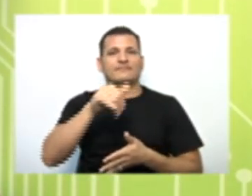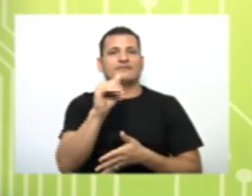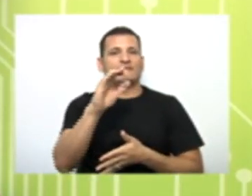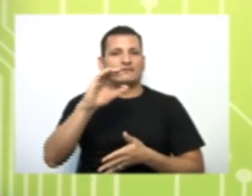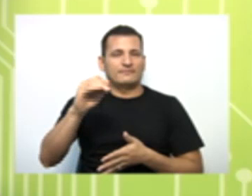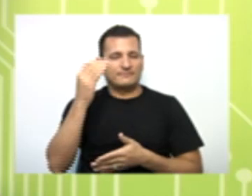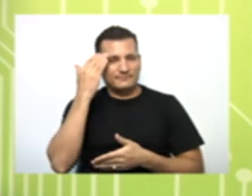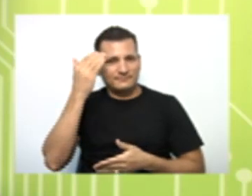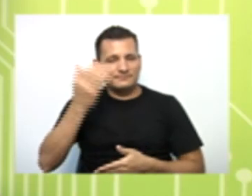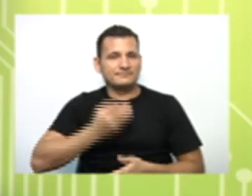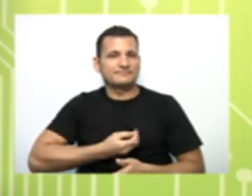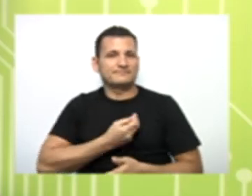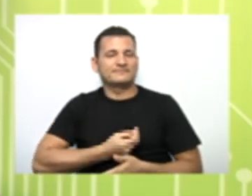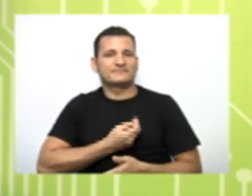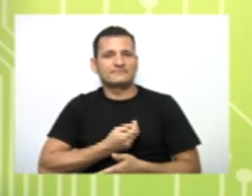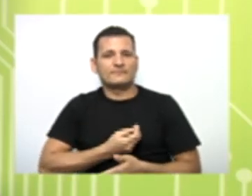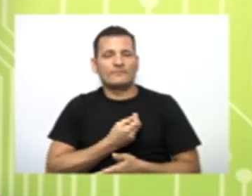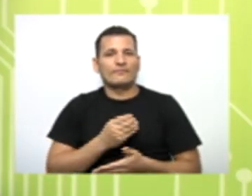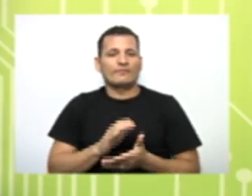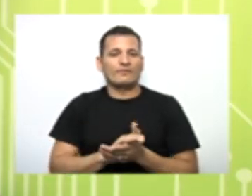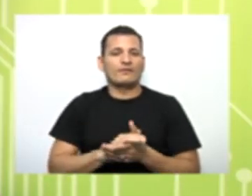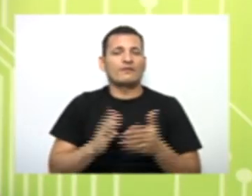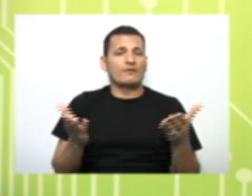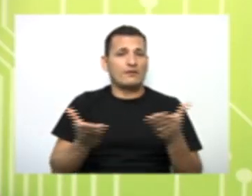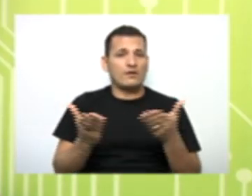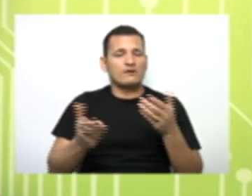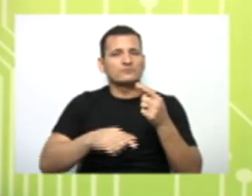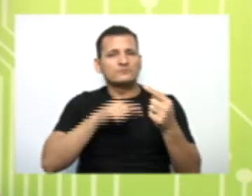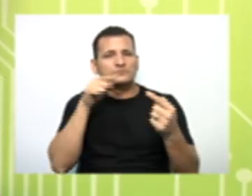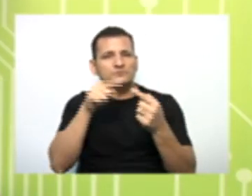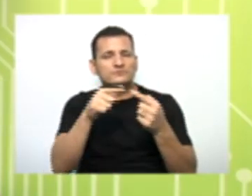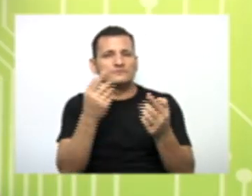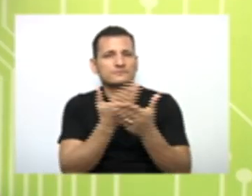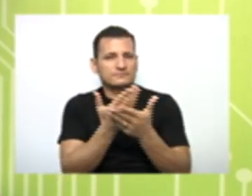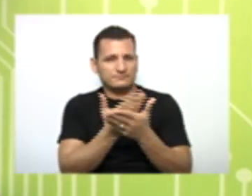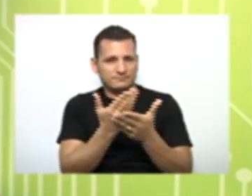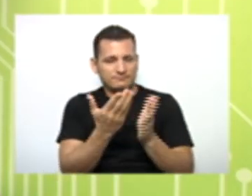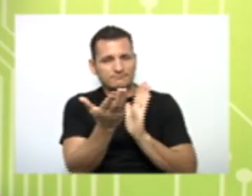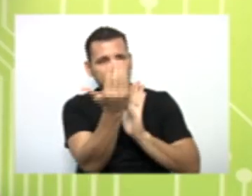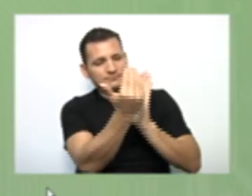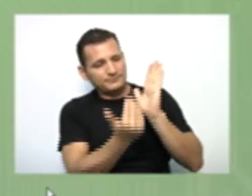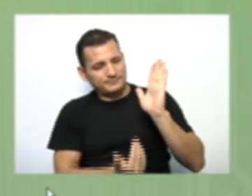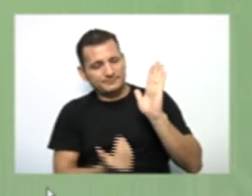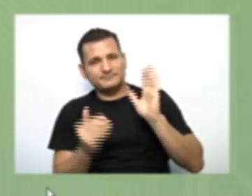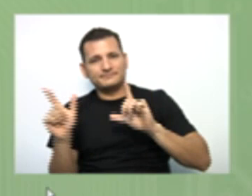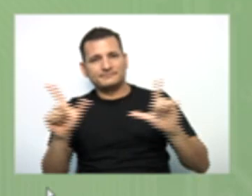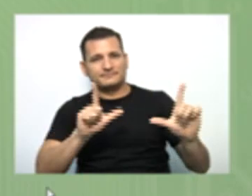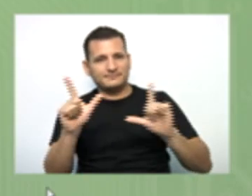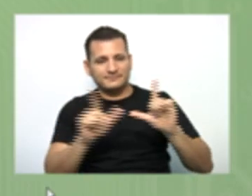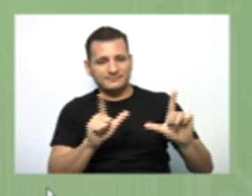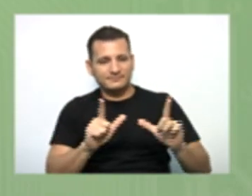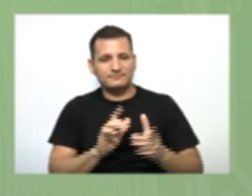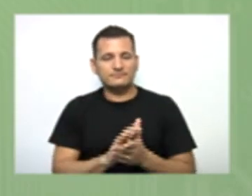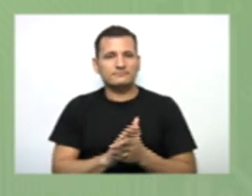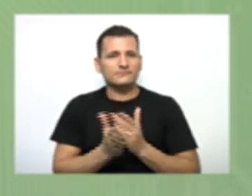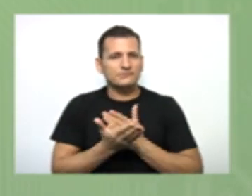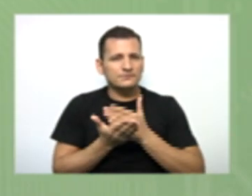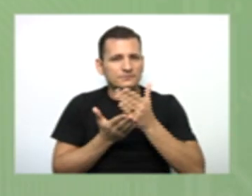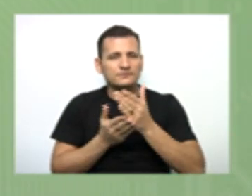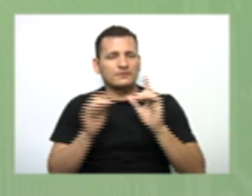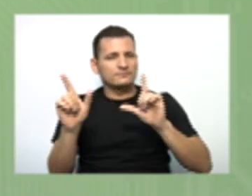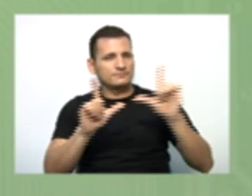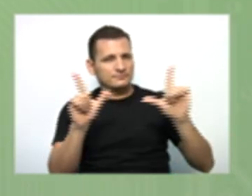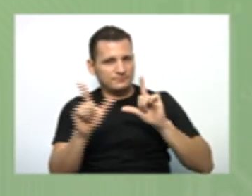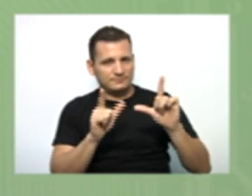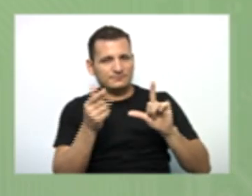presença. E vou aos objetivos da aula aqui nos nossos slides. Então, para iniciar os nossos